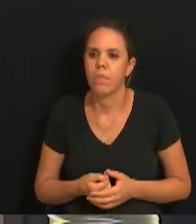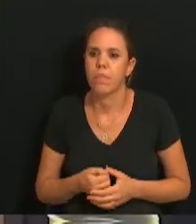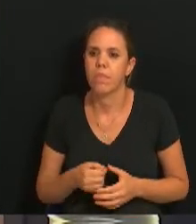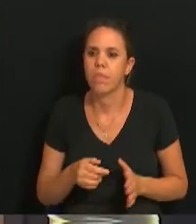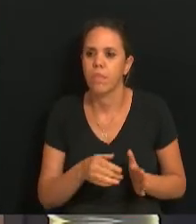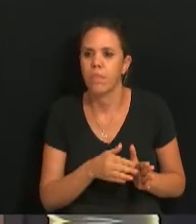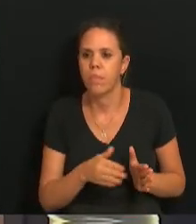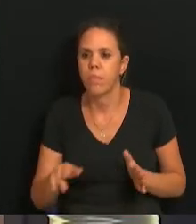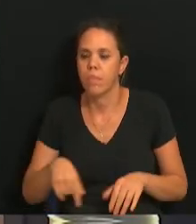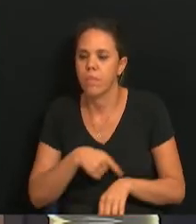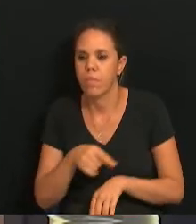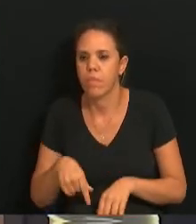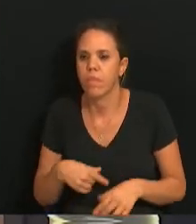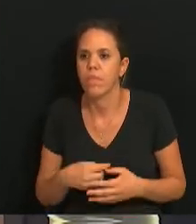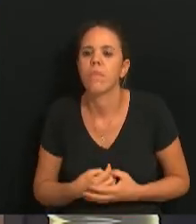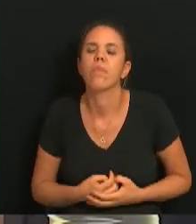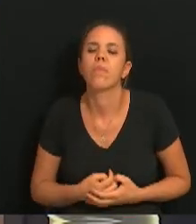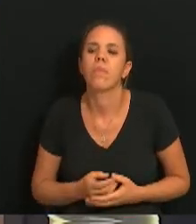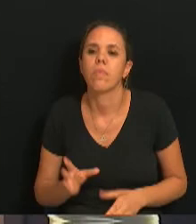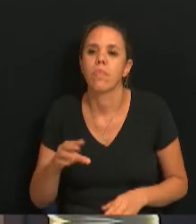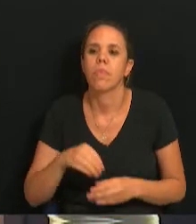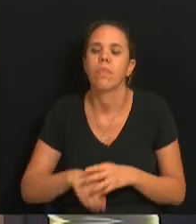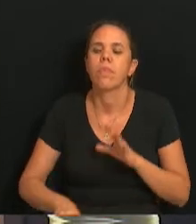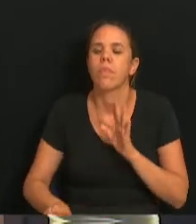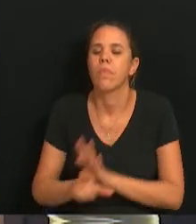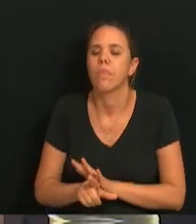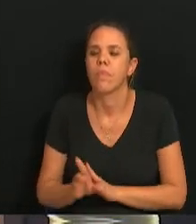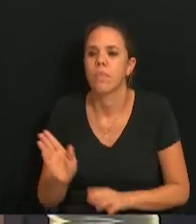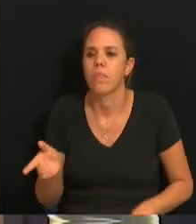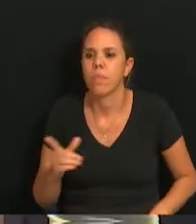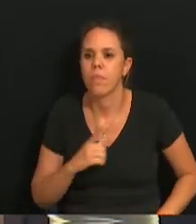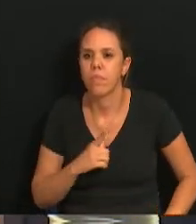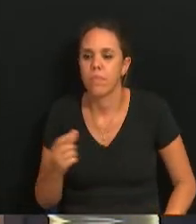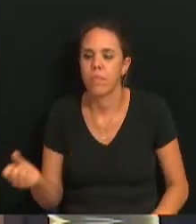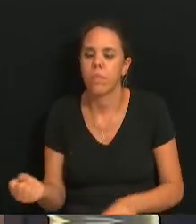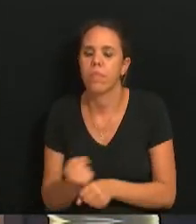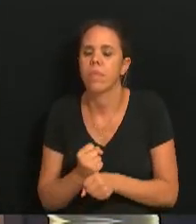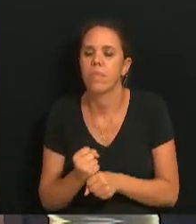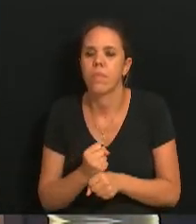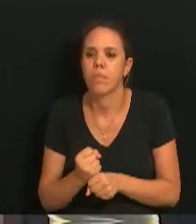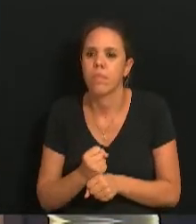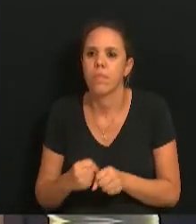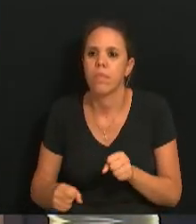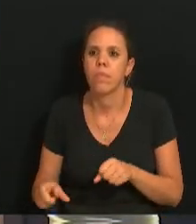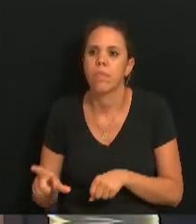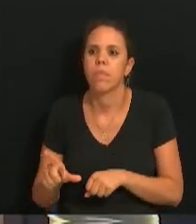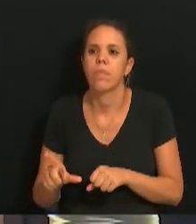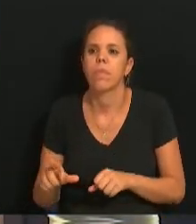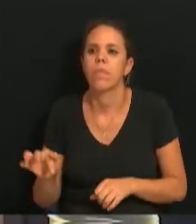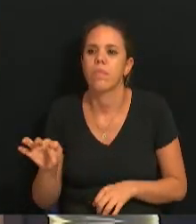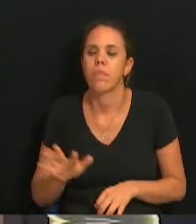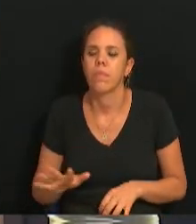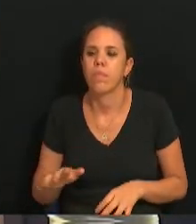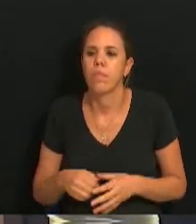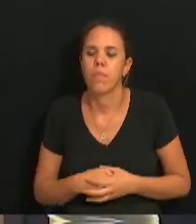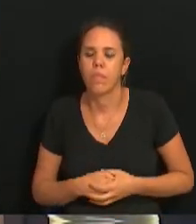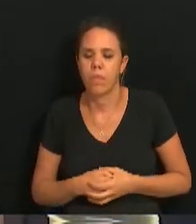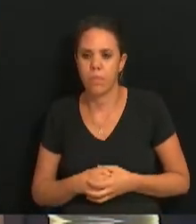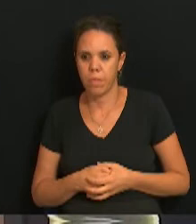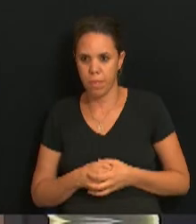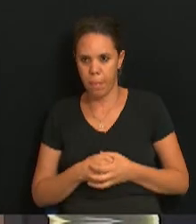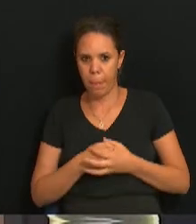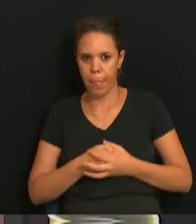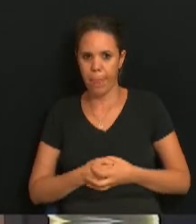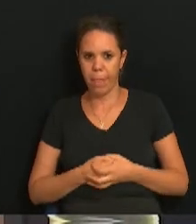do piso, ela está dentro da lei do piso, que já tem muitos anos aí, que é uma lei federal que foi conquistada, né?